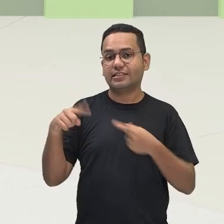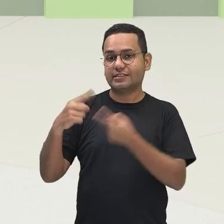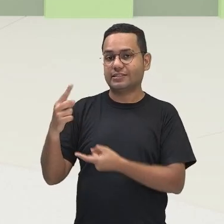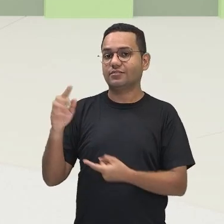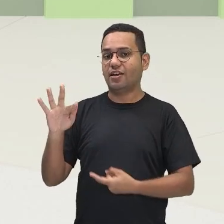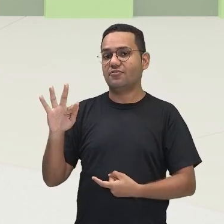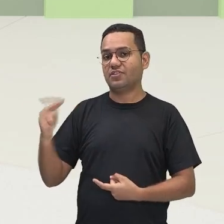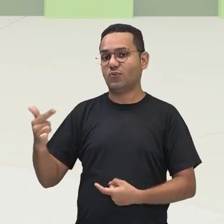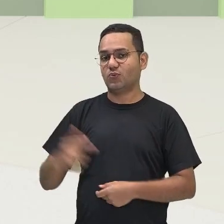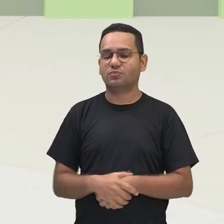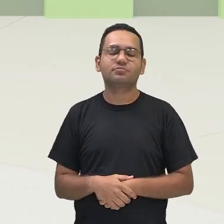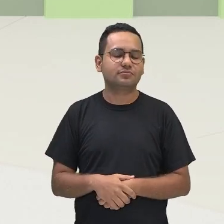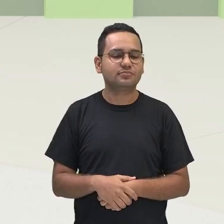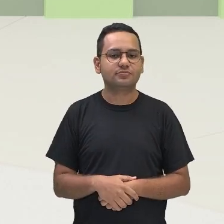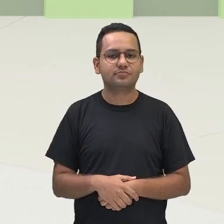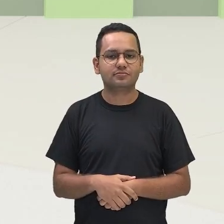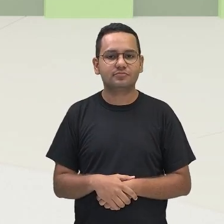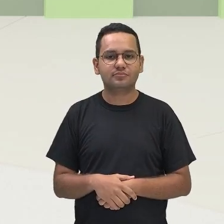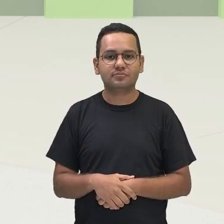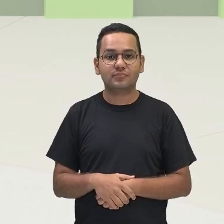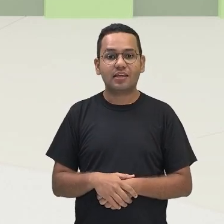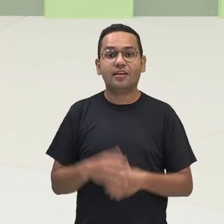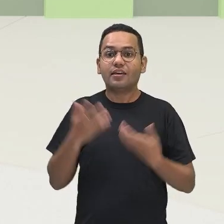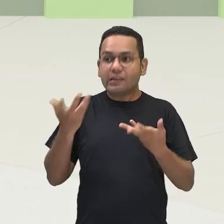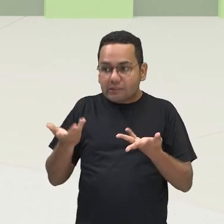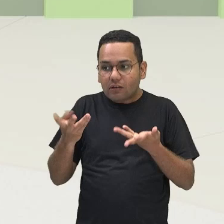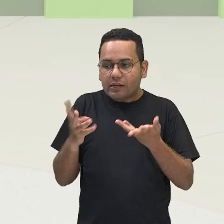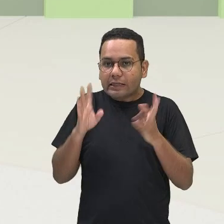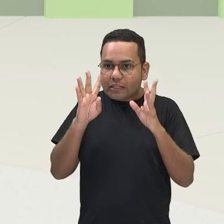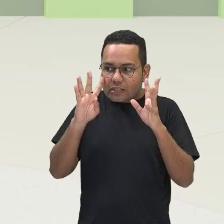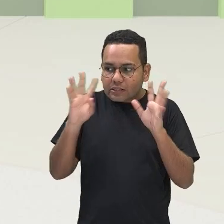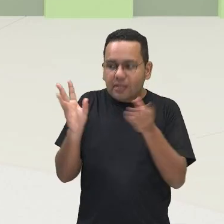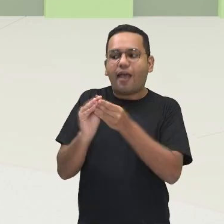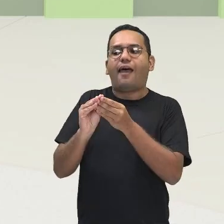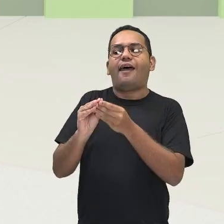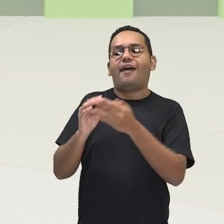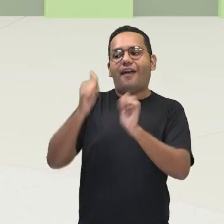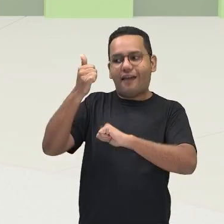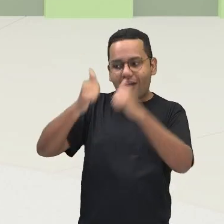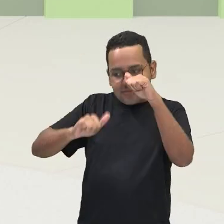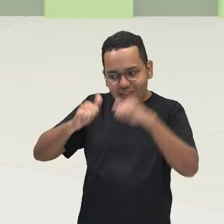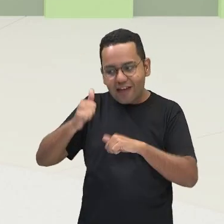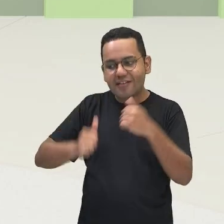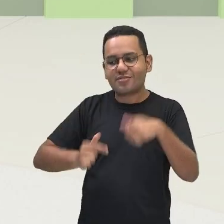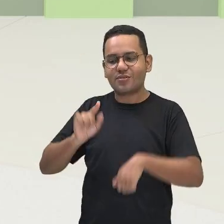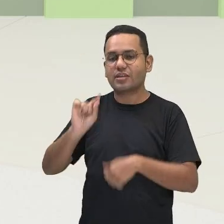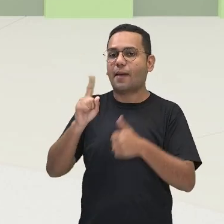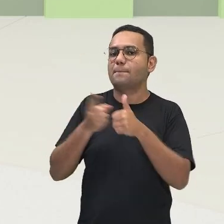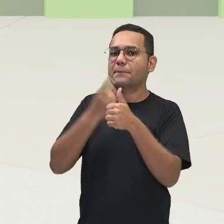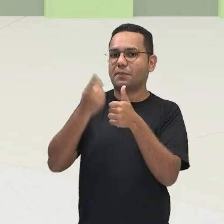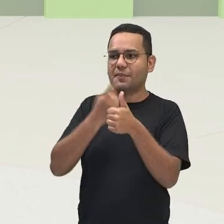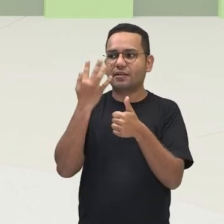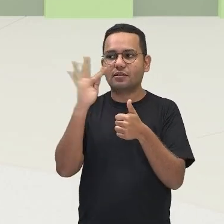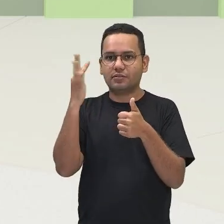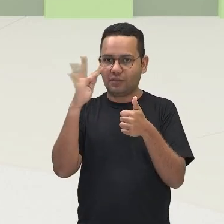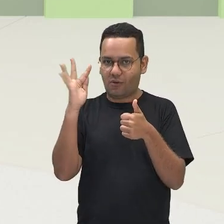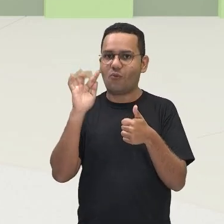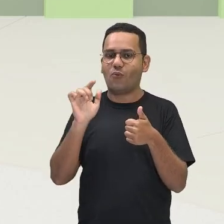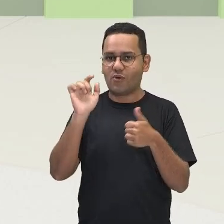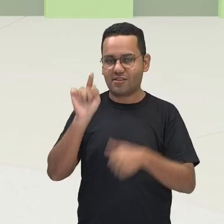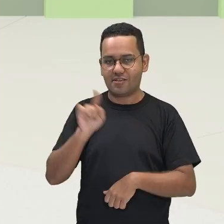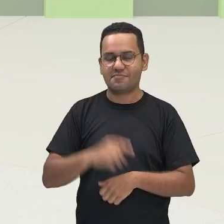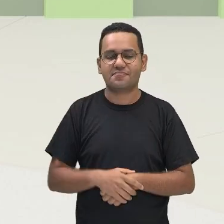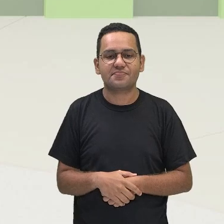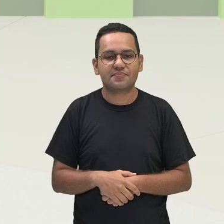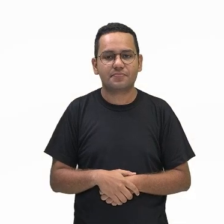geração F2. Foi assim que ele chegou em algumas conclusões que a gente chama atualmente de primeira lei de Mendel. Então, como é que